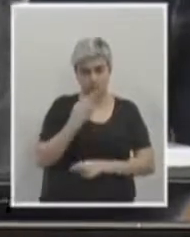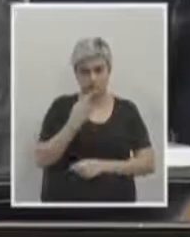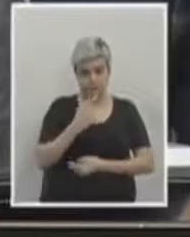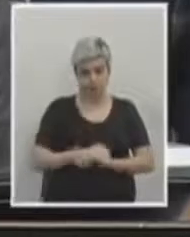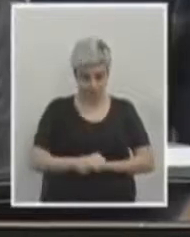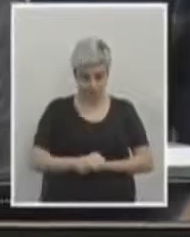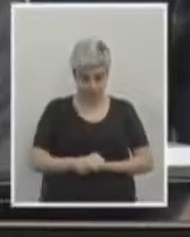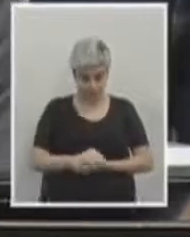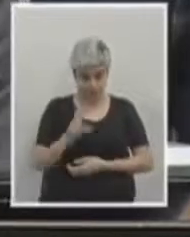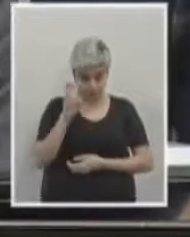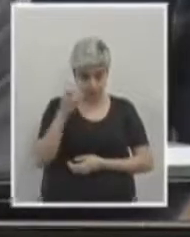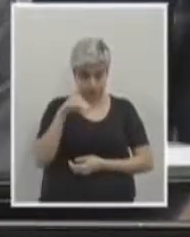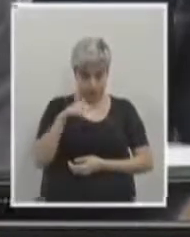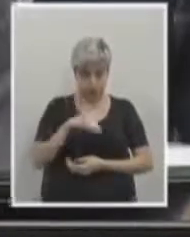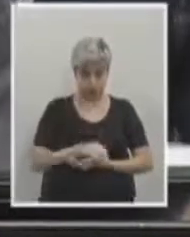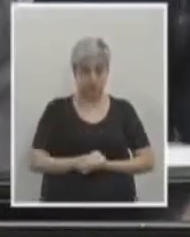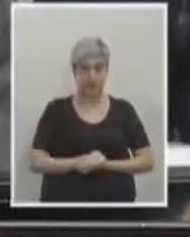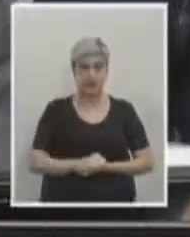5 minutos, Kelly.